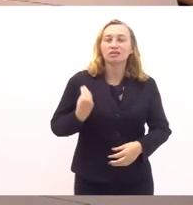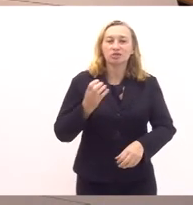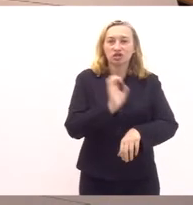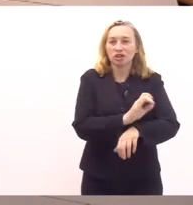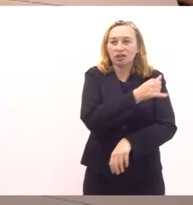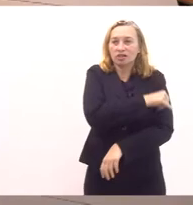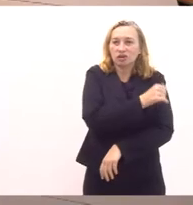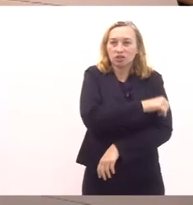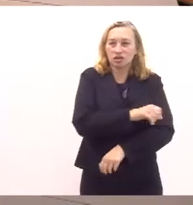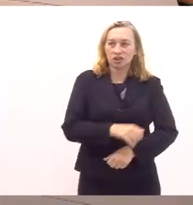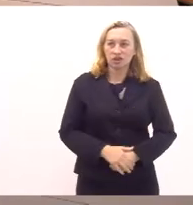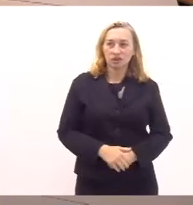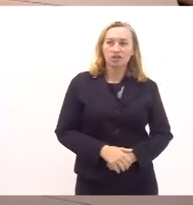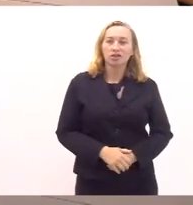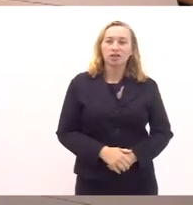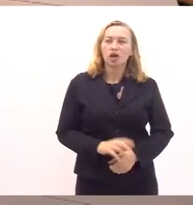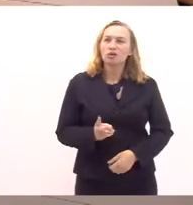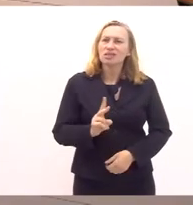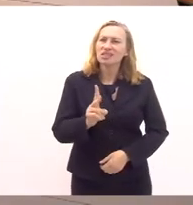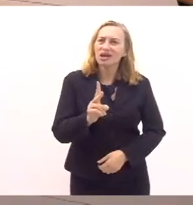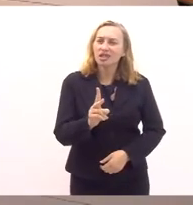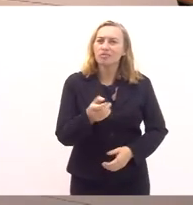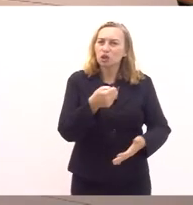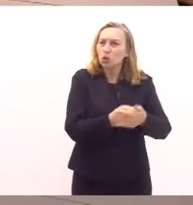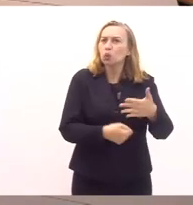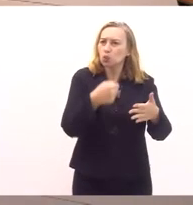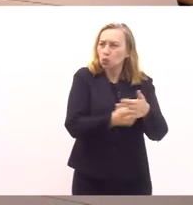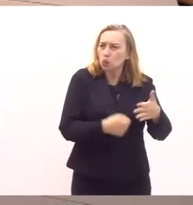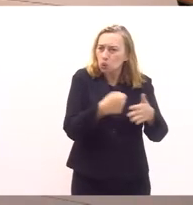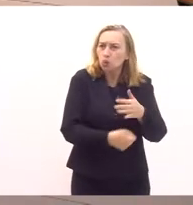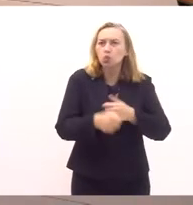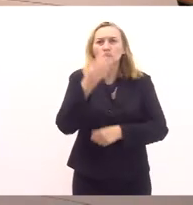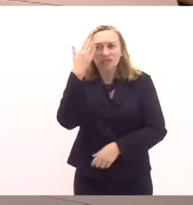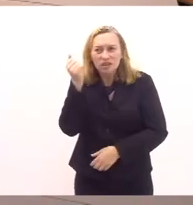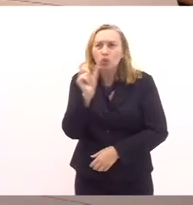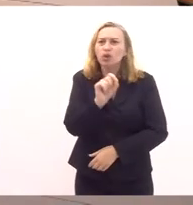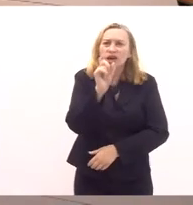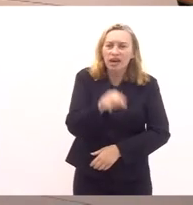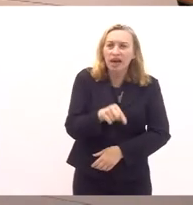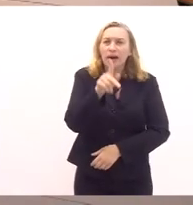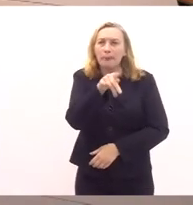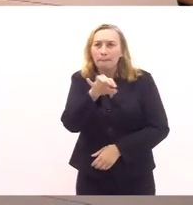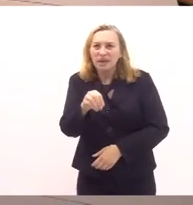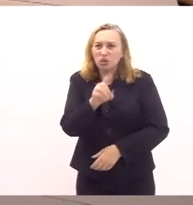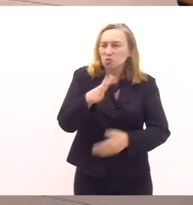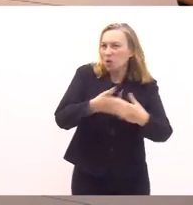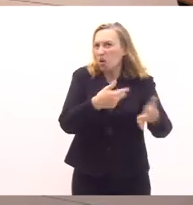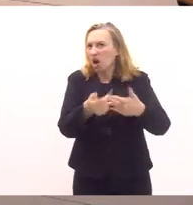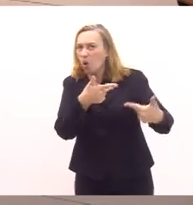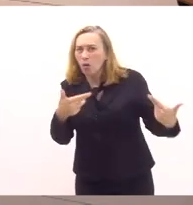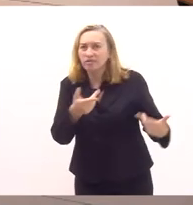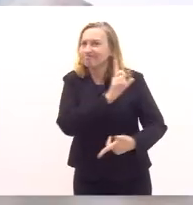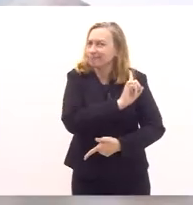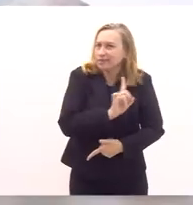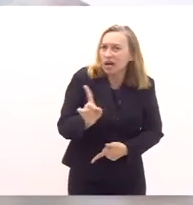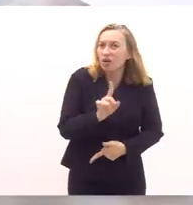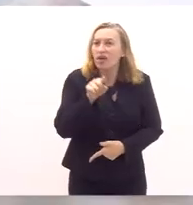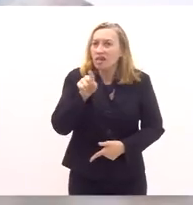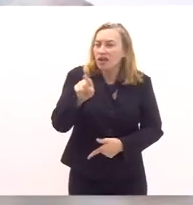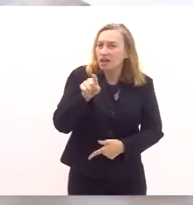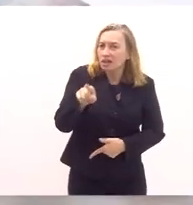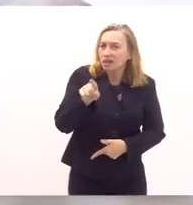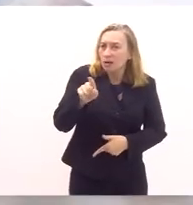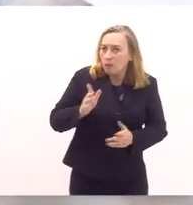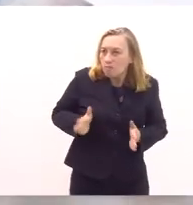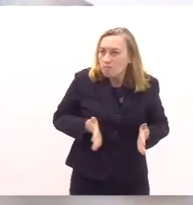questão da doméstica, que eu sempre... Eu luto, eu sei o que é isso. A questão do piso não é uma coisa qualquer. Porque são elas que dão o